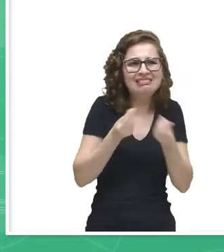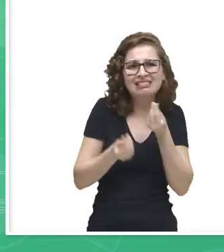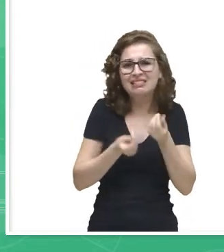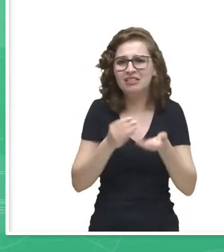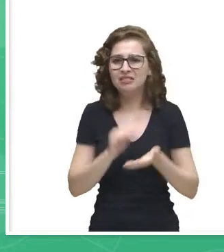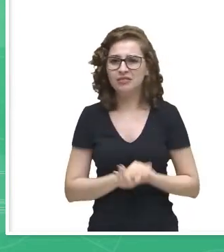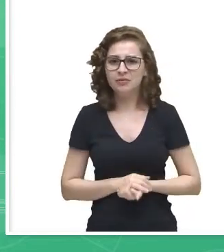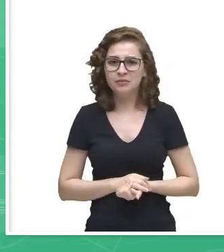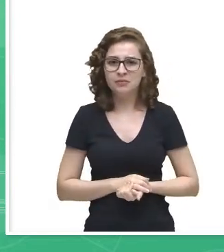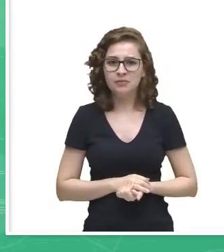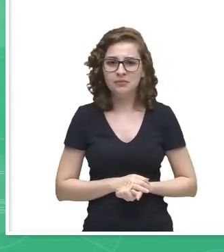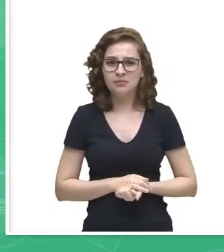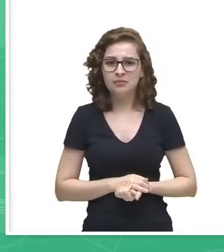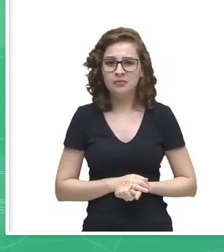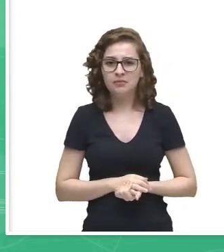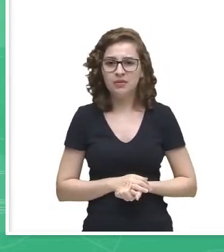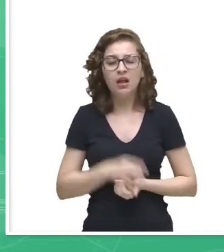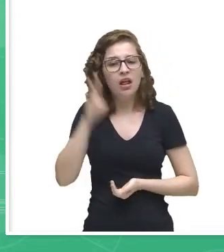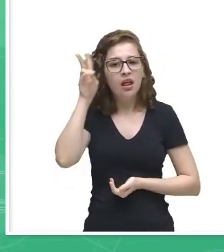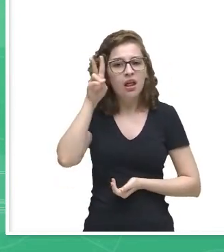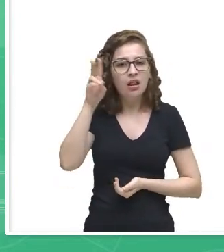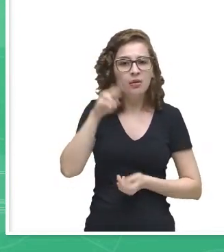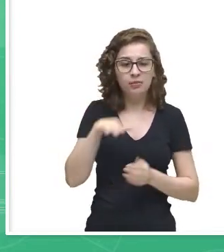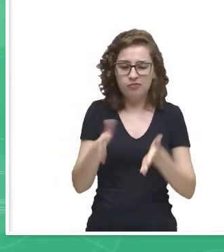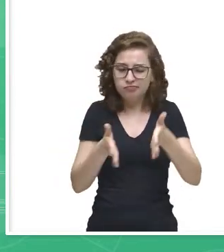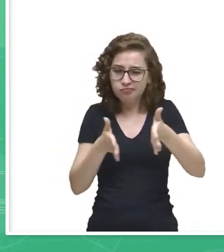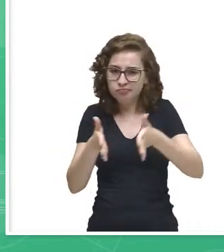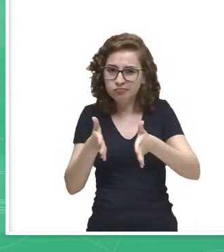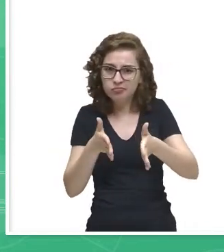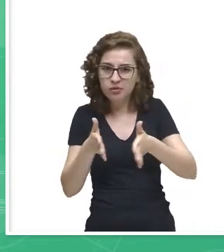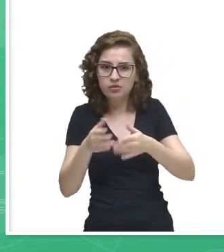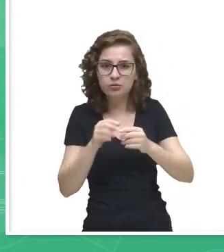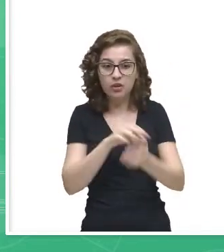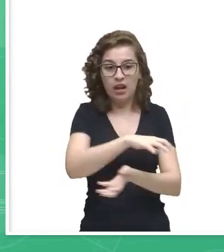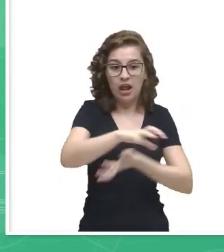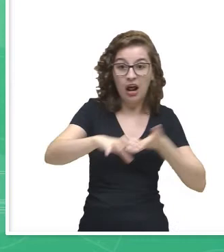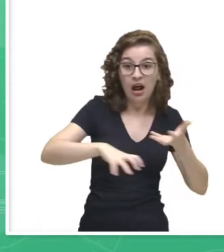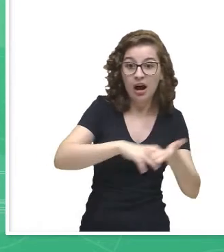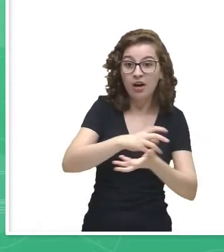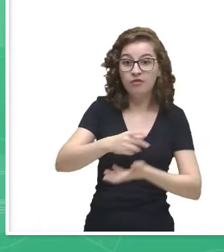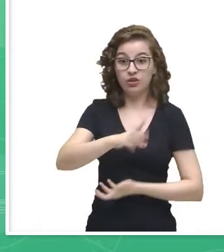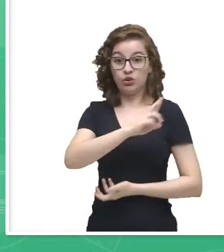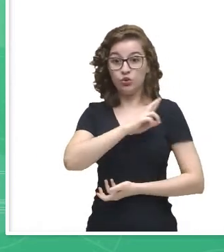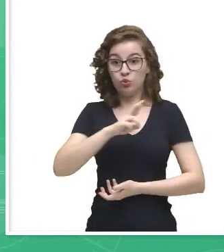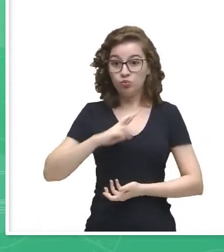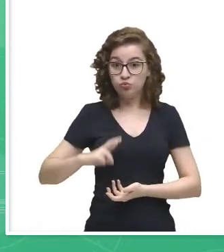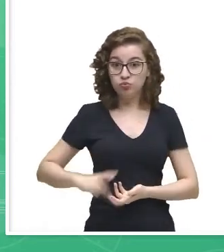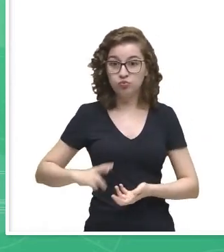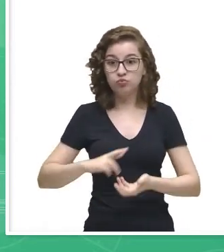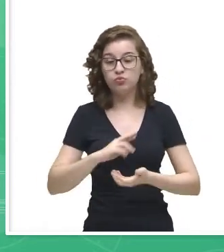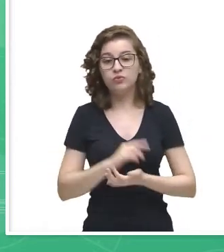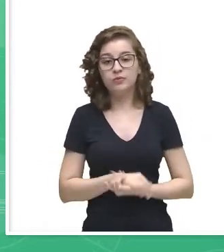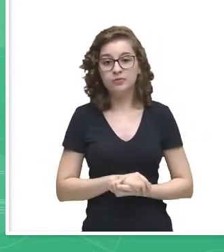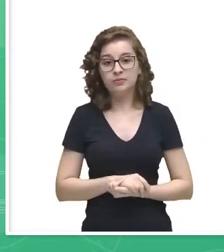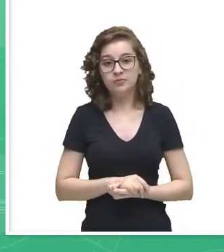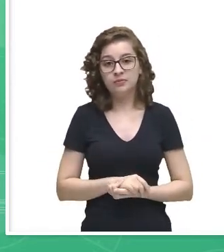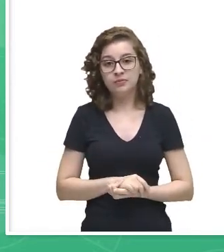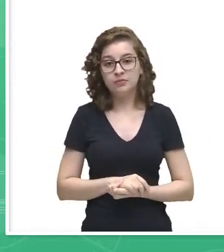A gente já tinha vivenciado aqui nesse período a Revolução Russa. Então, isso já estava